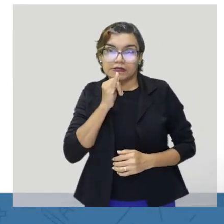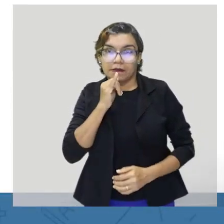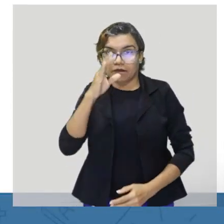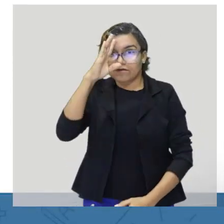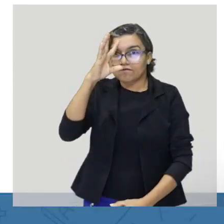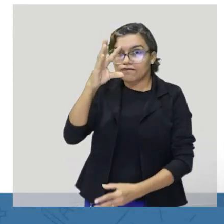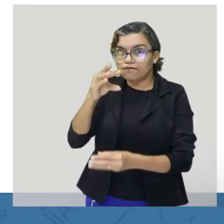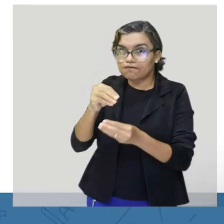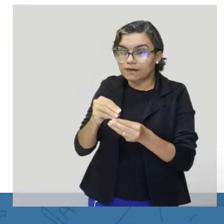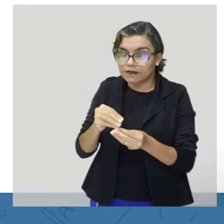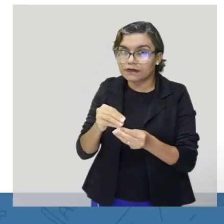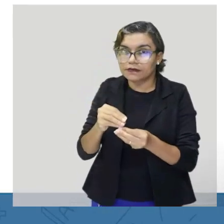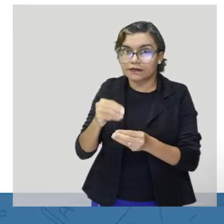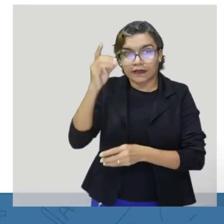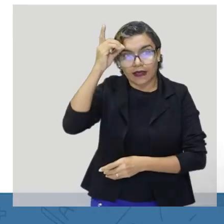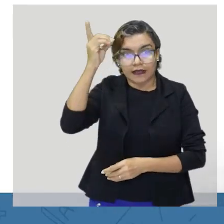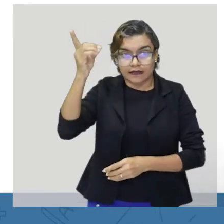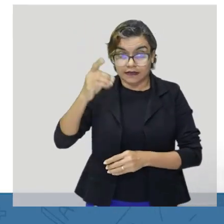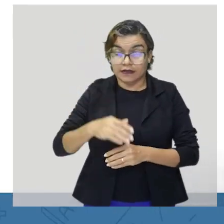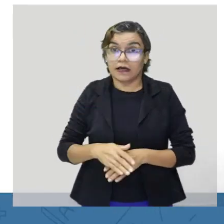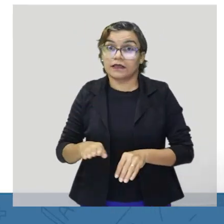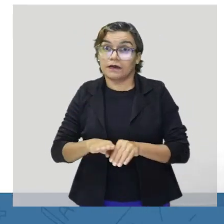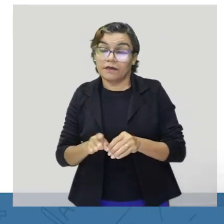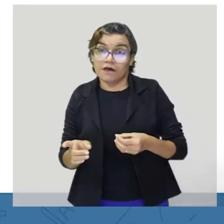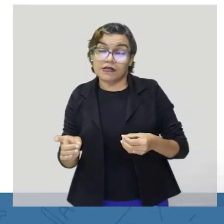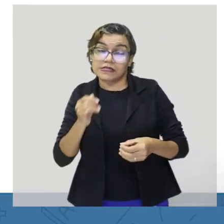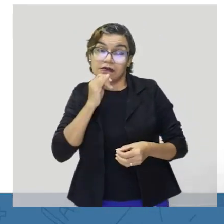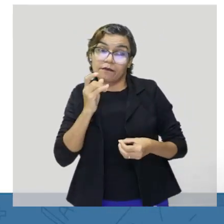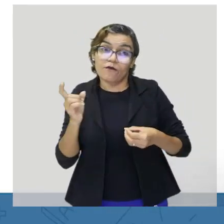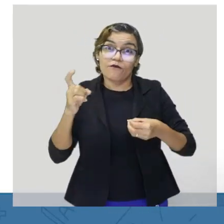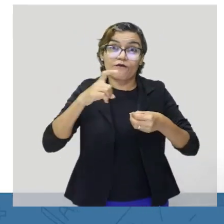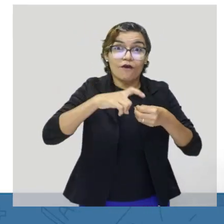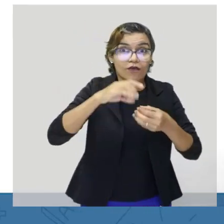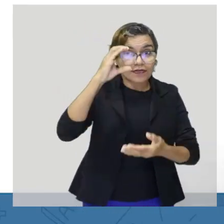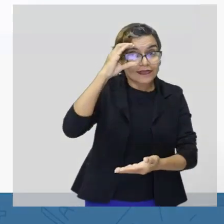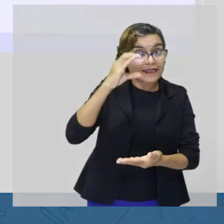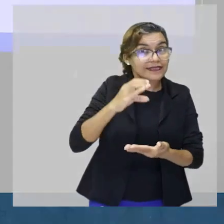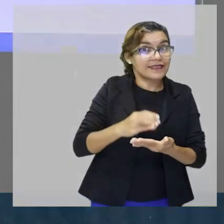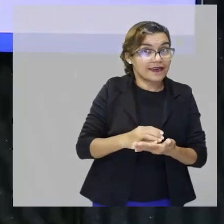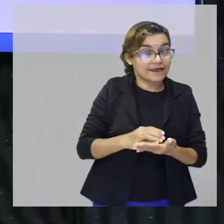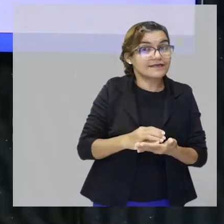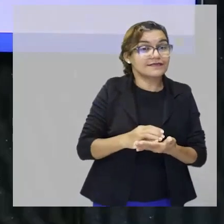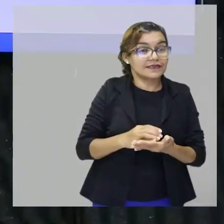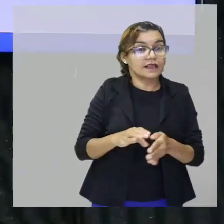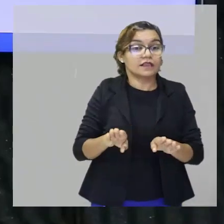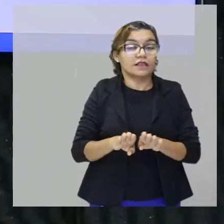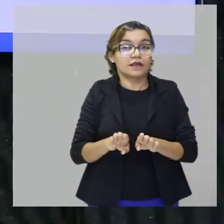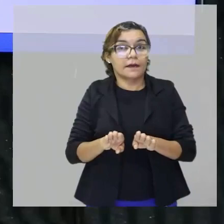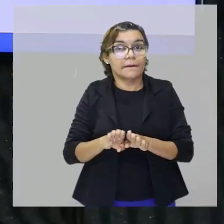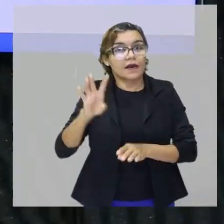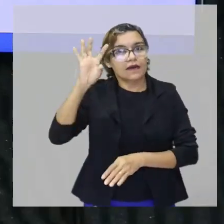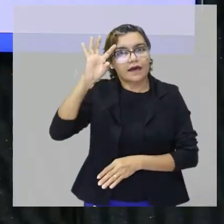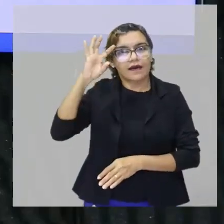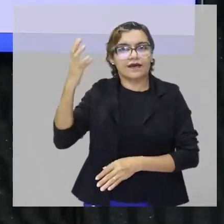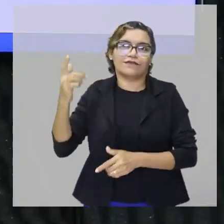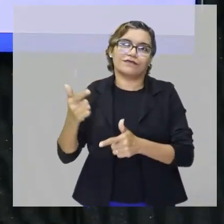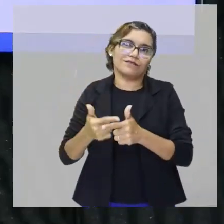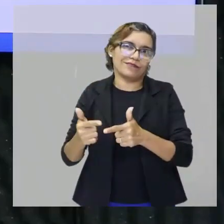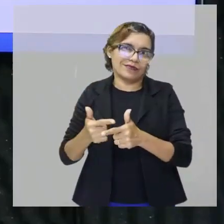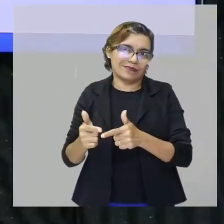a retomada da tese e a solução concreta para o problema,